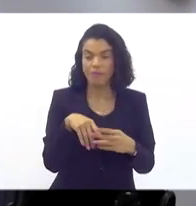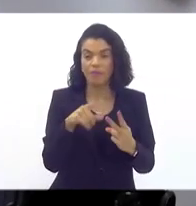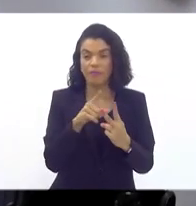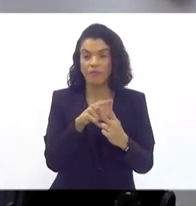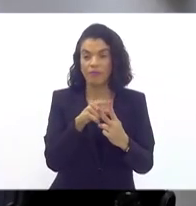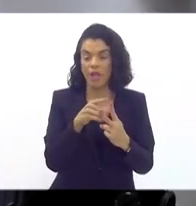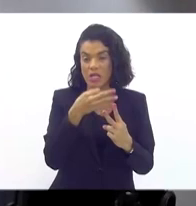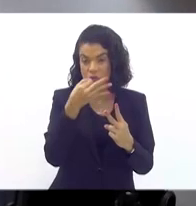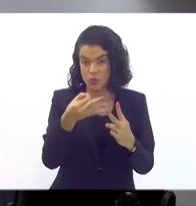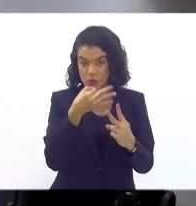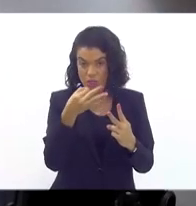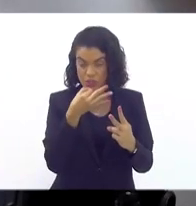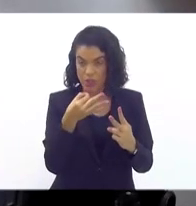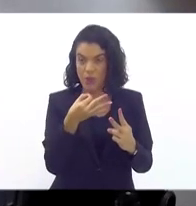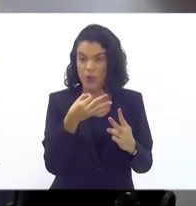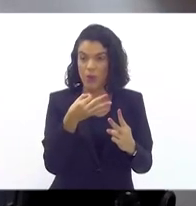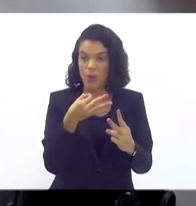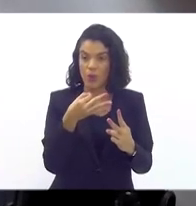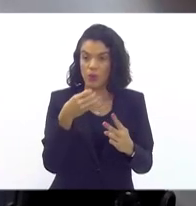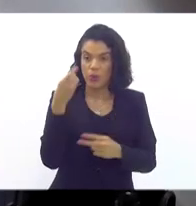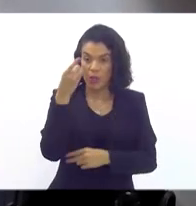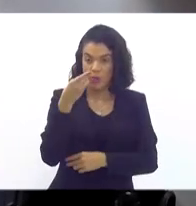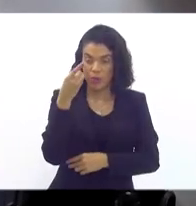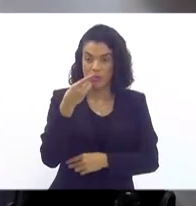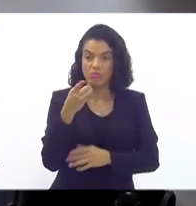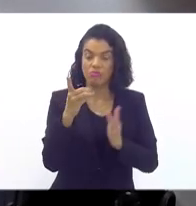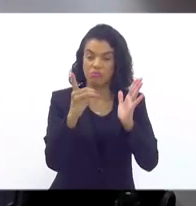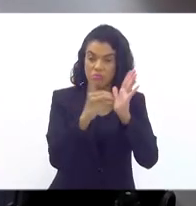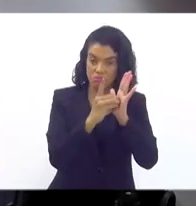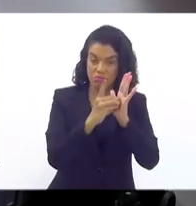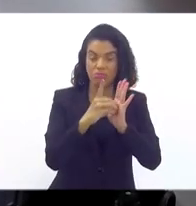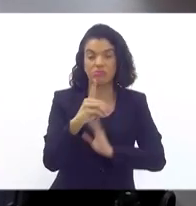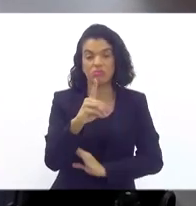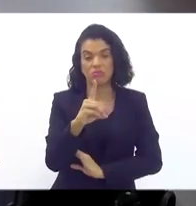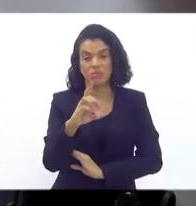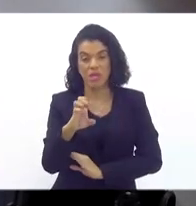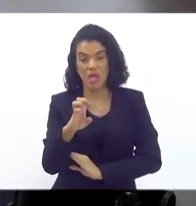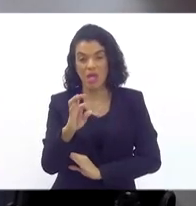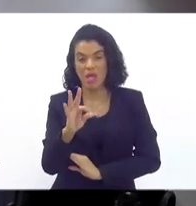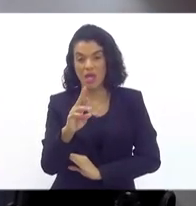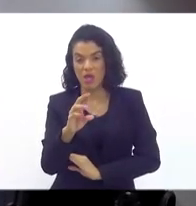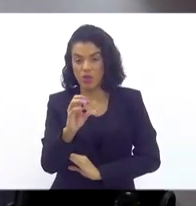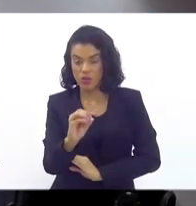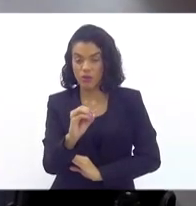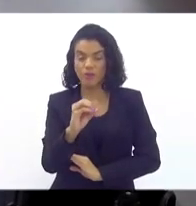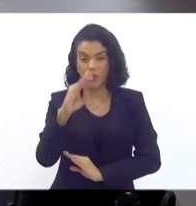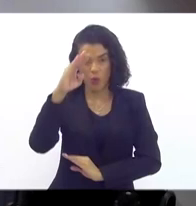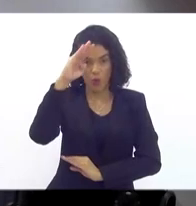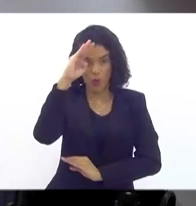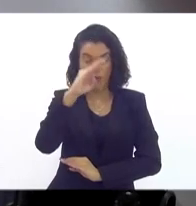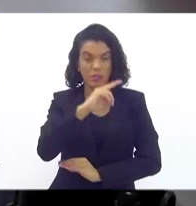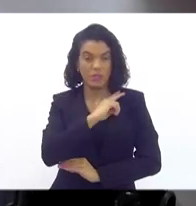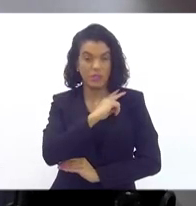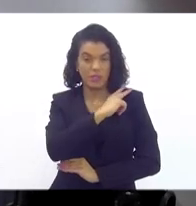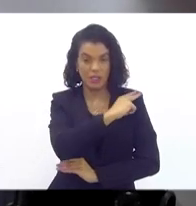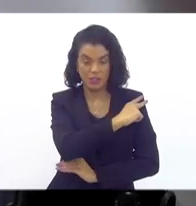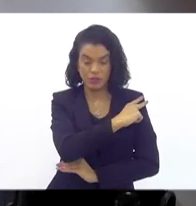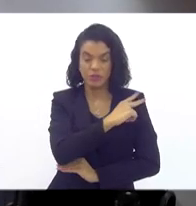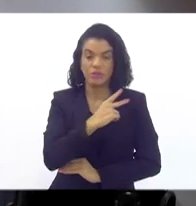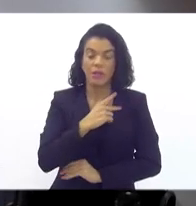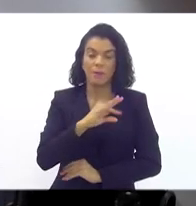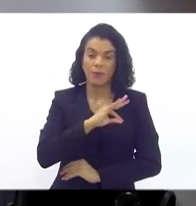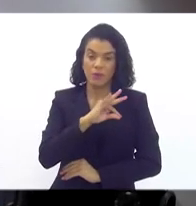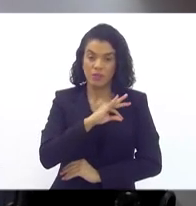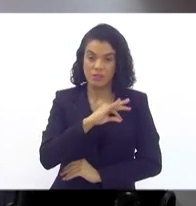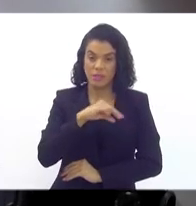aqui a sugestão Deputado dela ali pra que o Detroit o Detran é o comandante da Polícia Militar né como autoridade